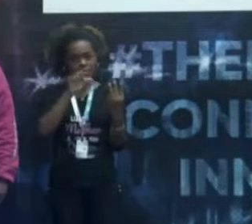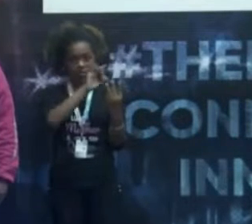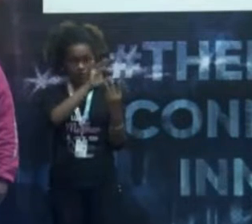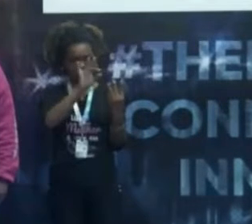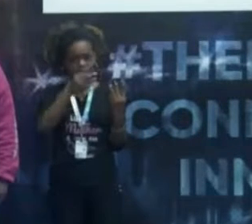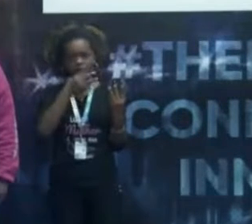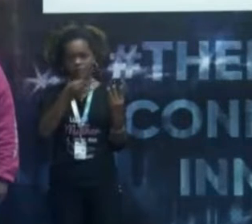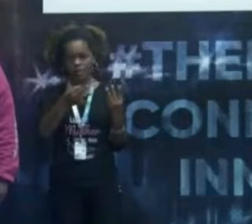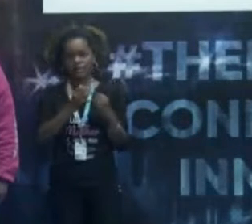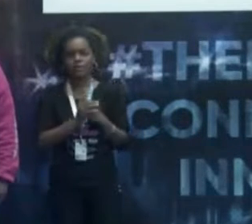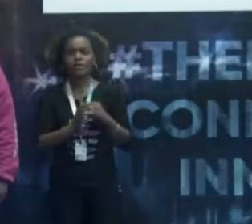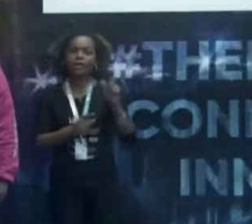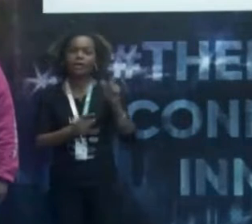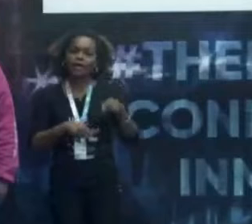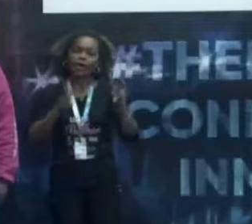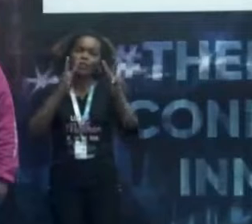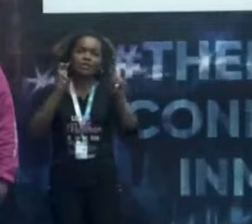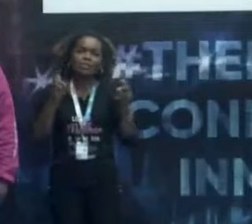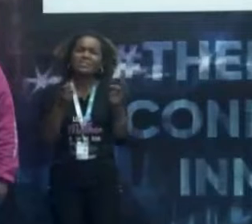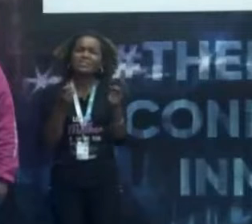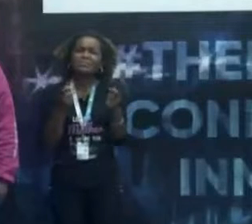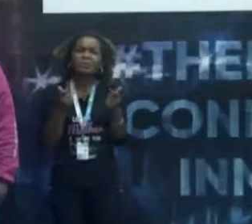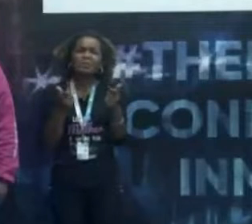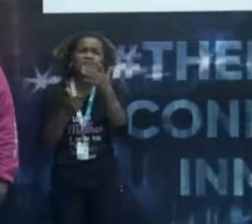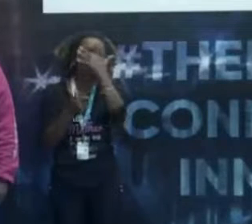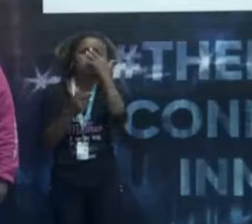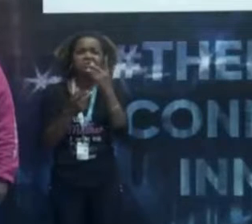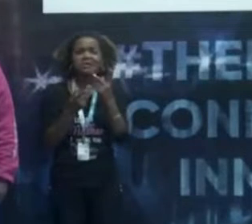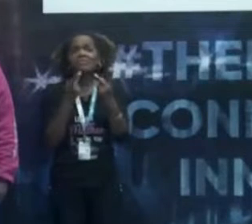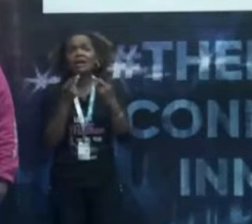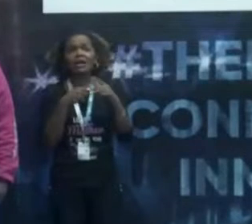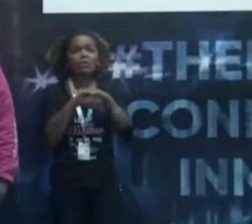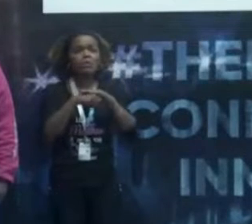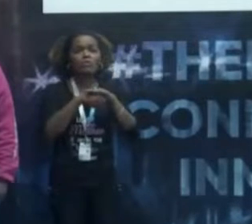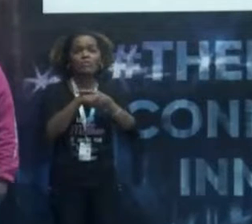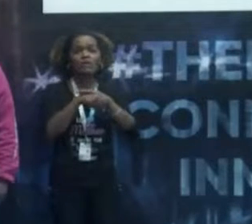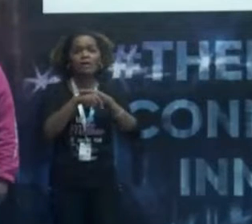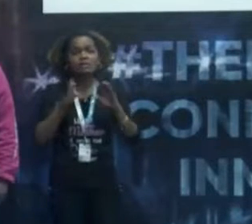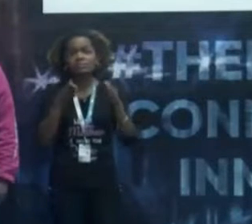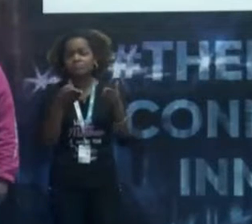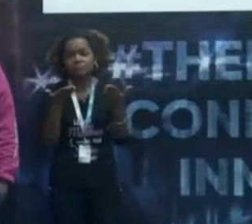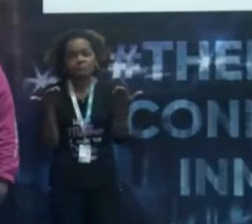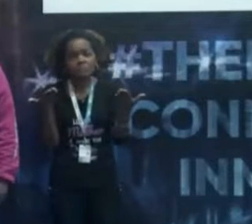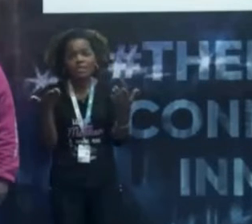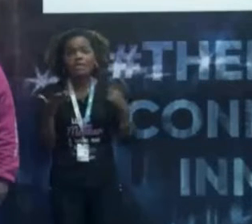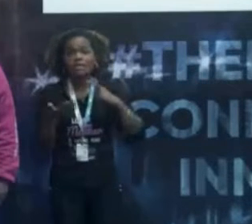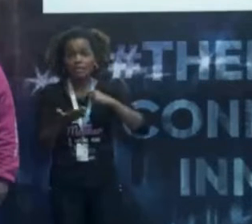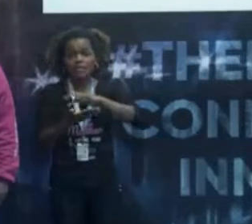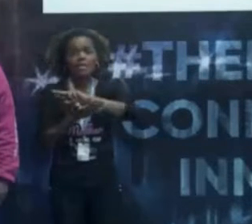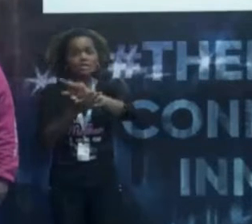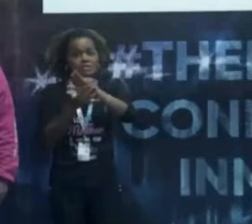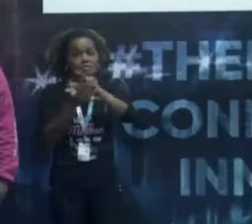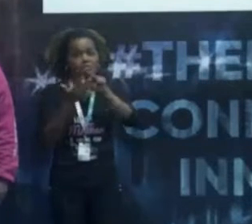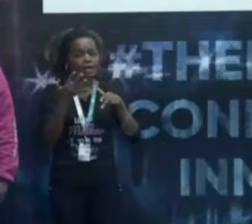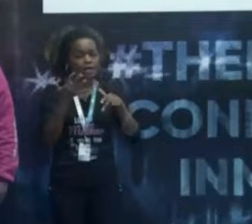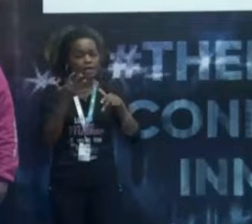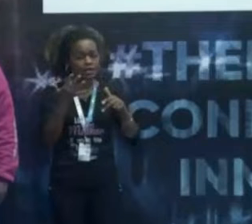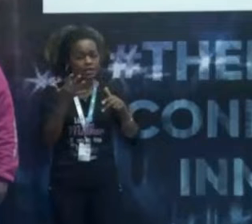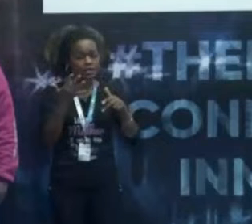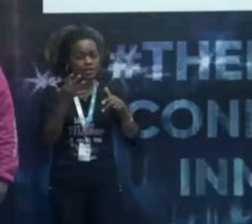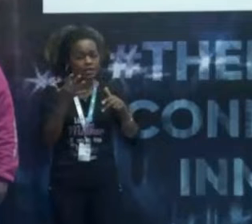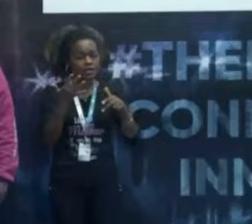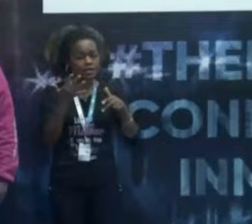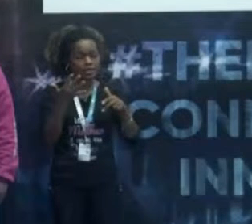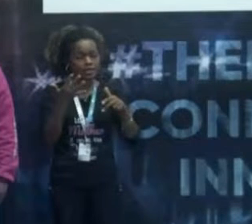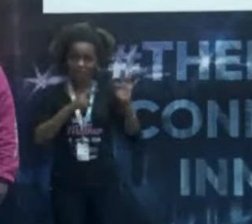um tema que é pouco discutido, que concentra vários desses aspectos, um tema acadêmico, né, um pouco